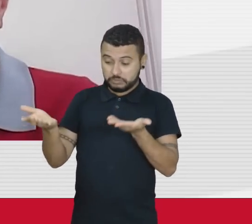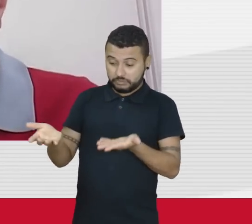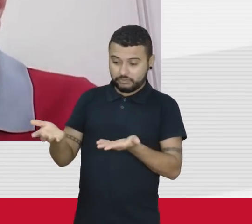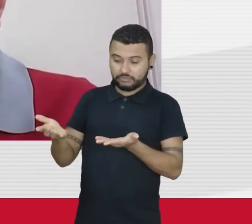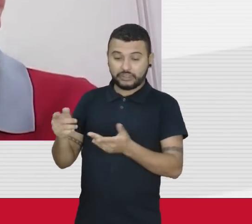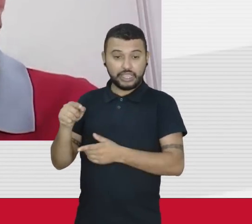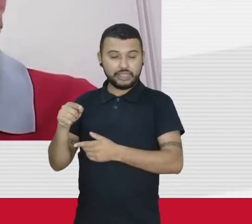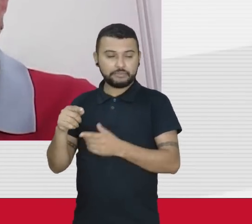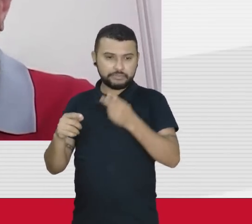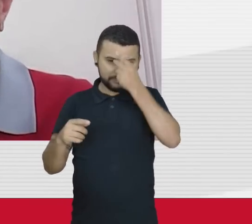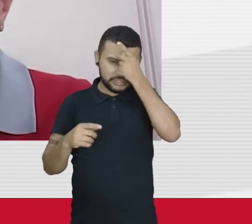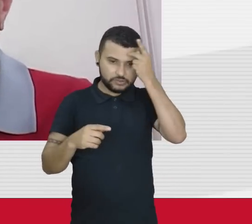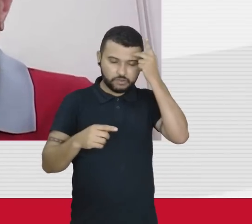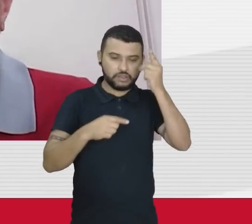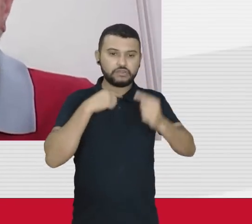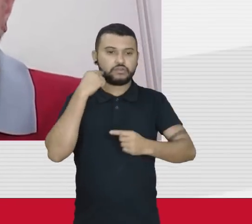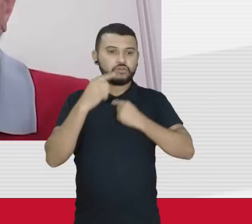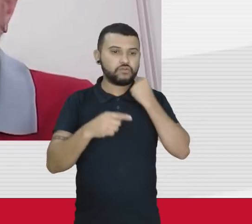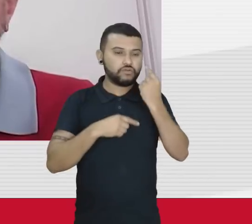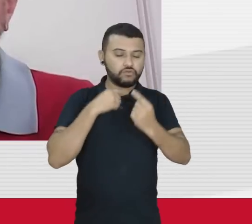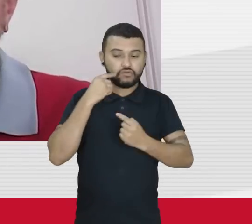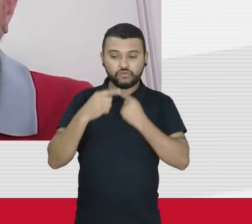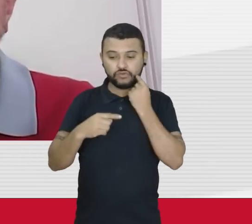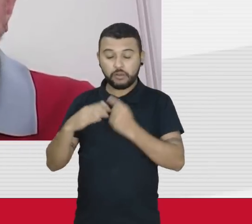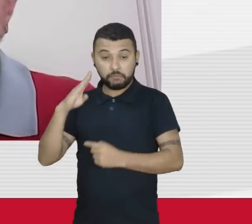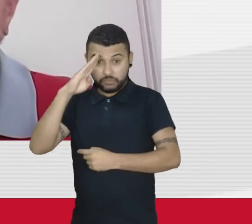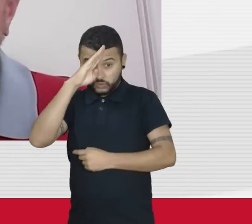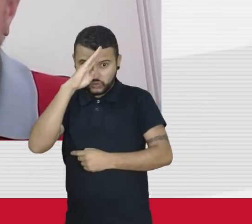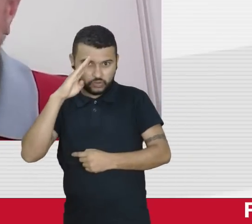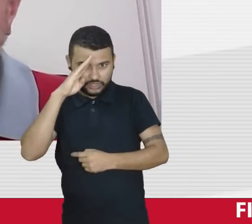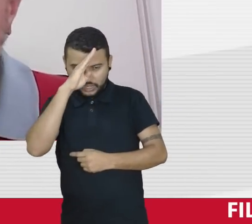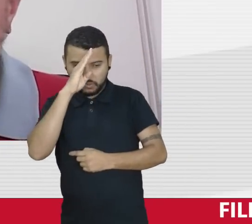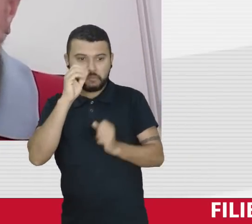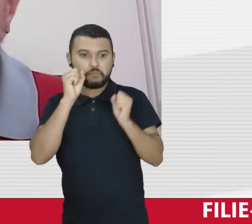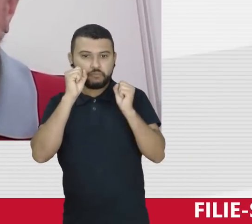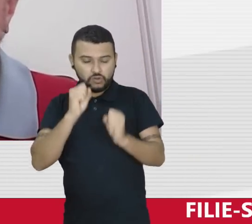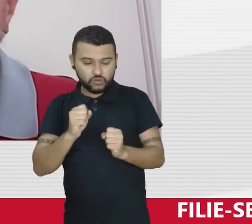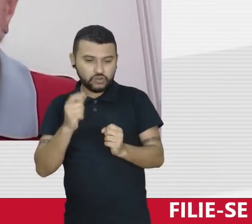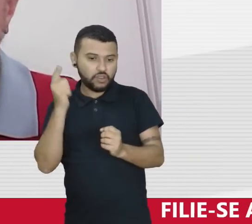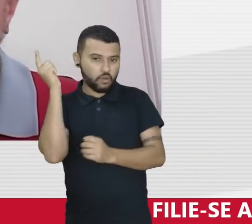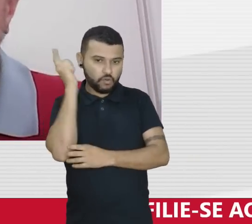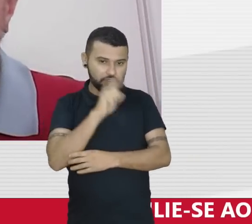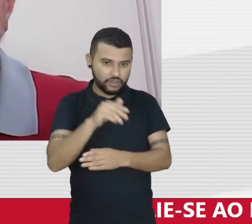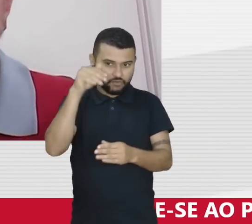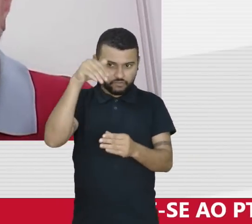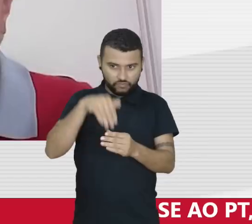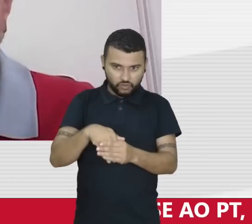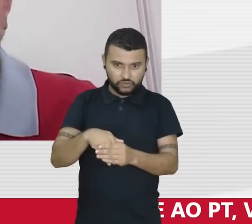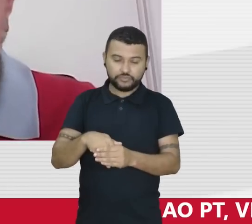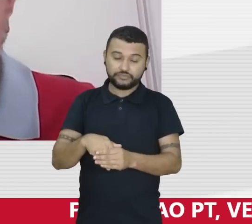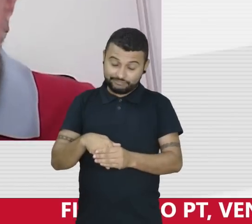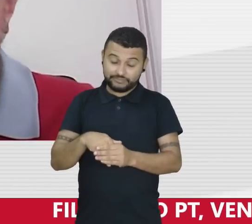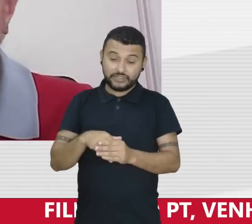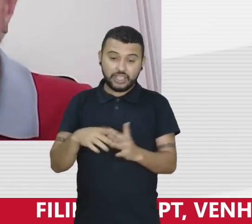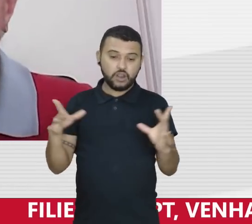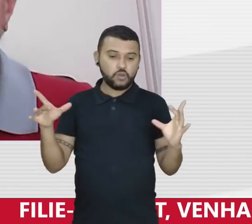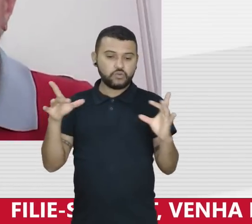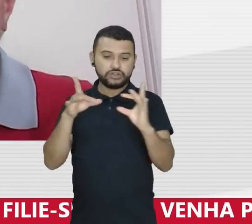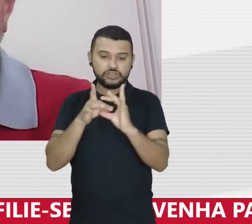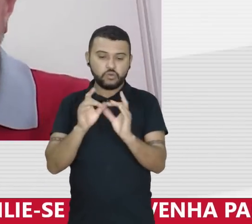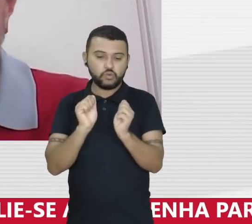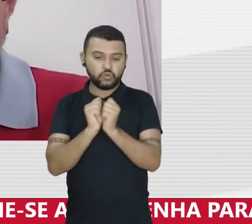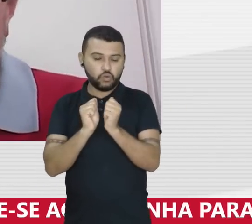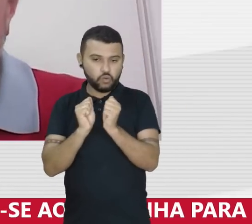em dúvida sobre se Bolsonaro tem ou não tem condições de ganhar a eleição. Então, ele ajuntou a tropa